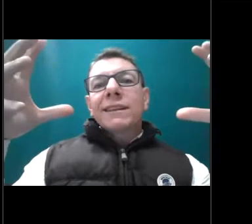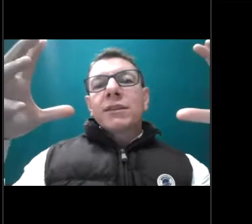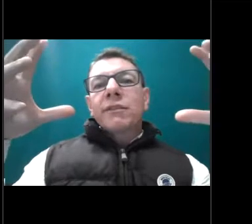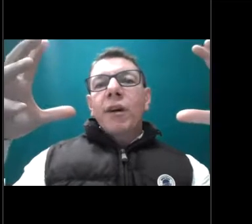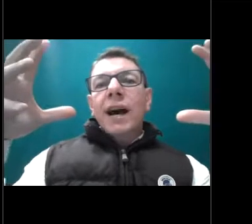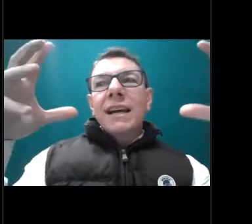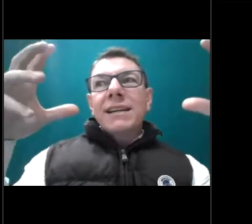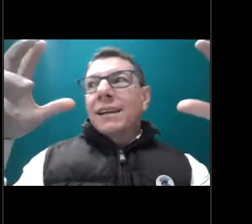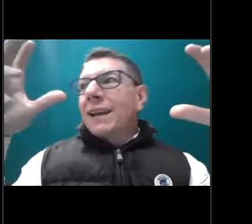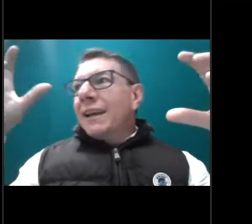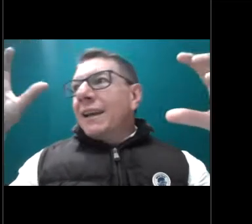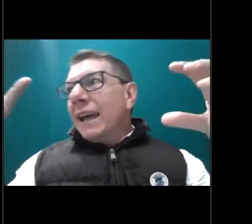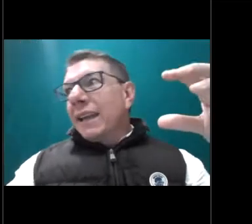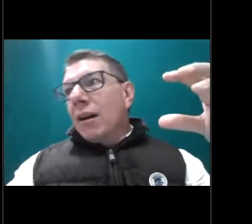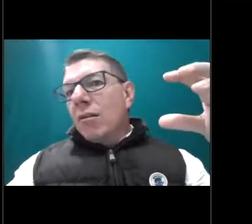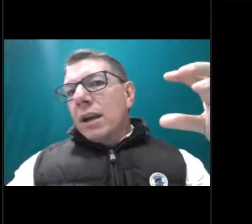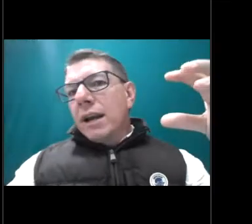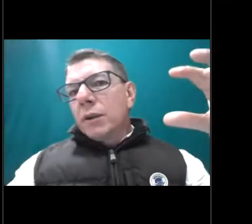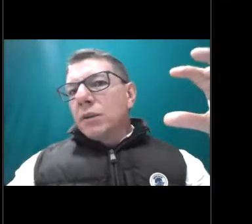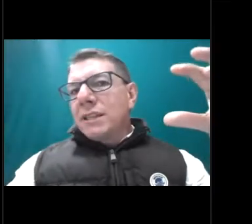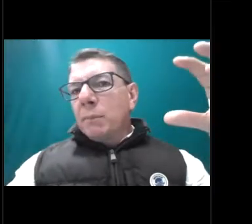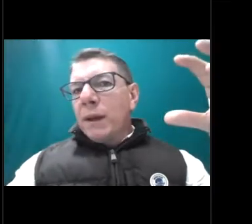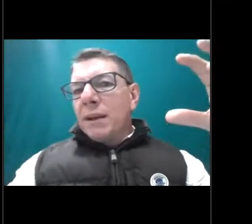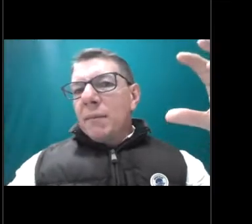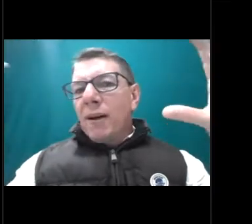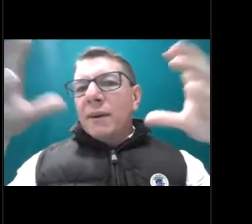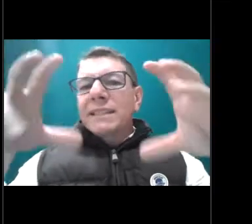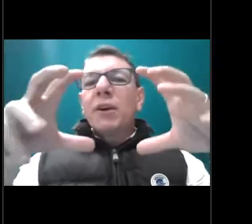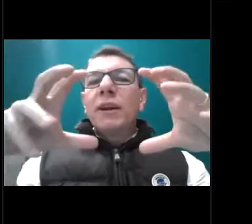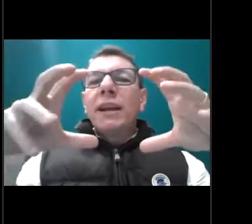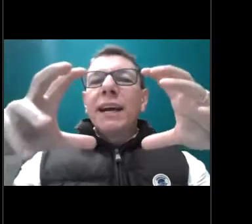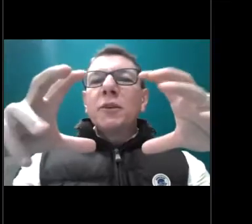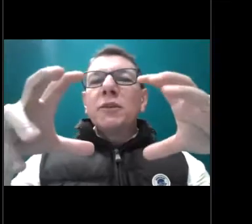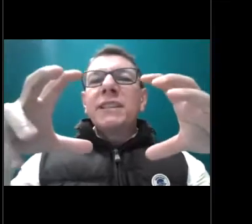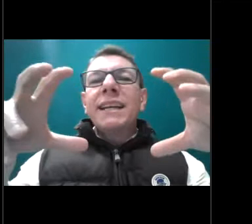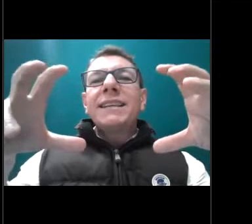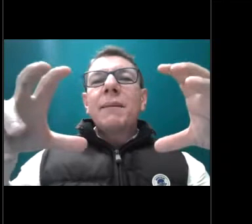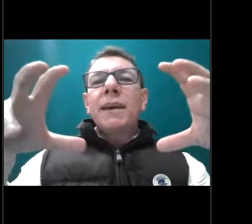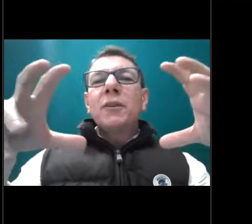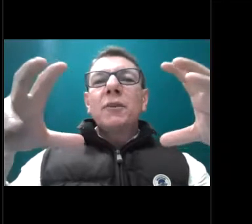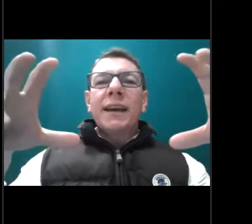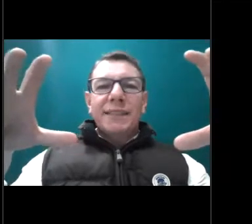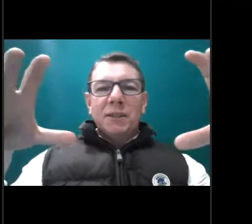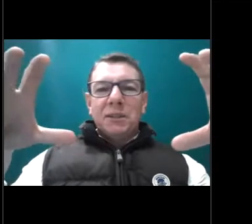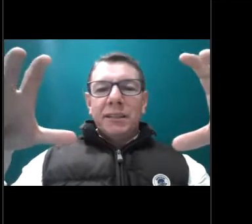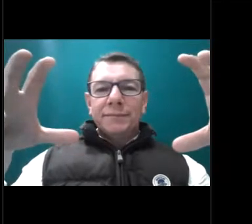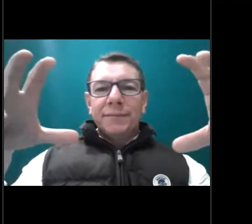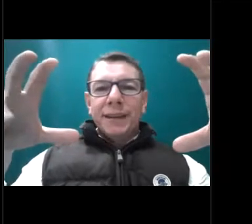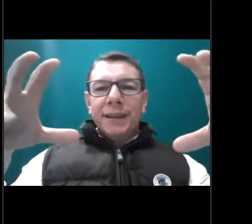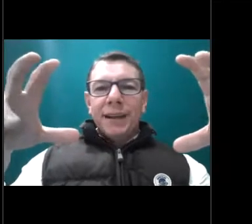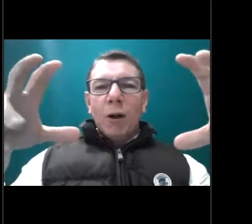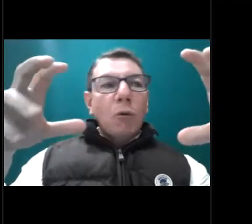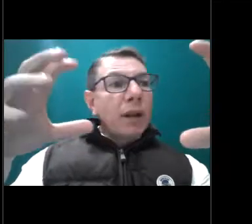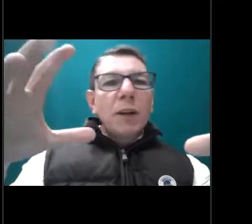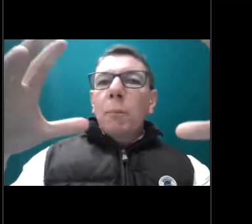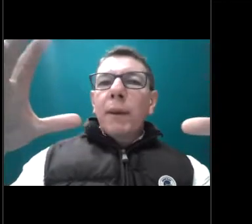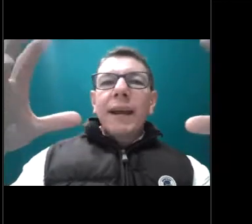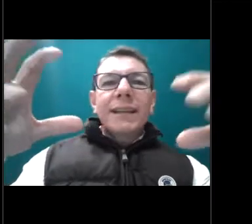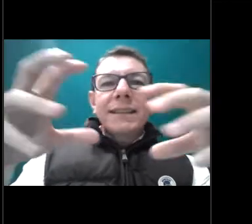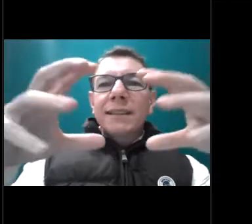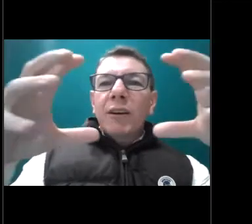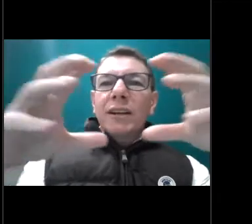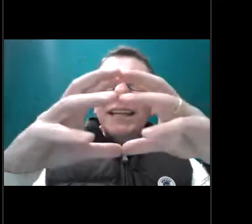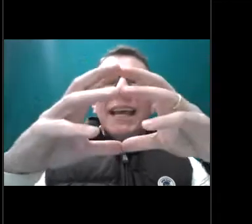da conservação de forragem, é não olhando no desempenho animal, mas é olhando no gerenciamento do S do silo.